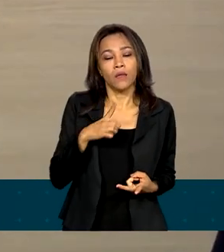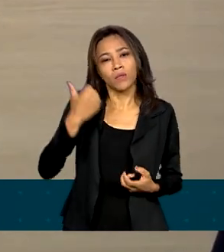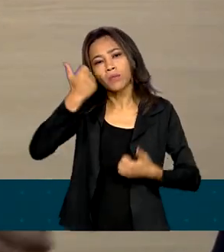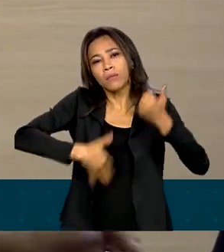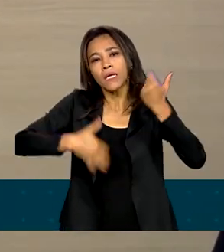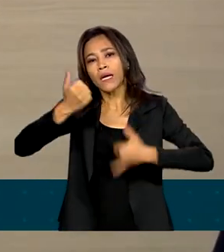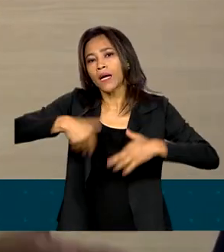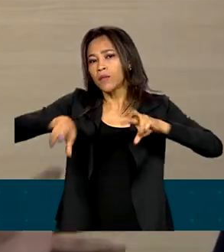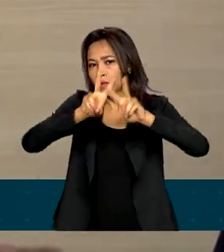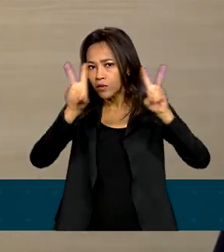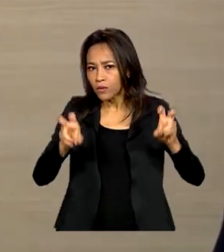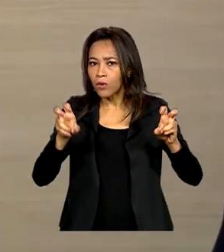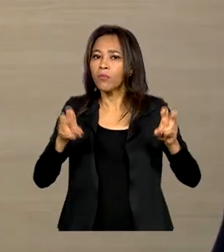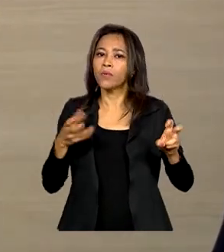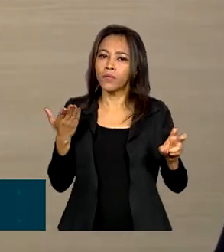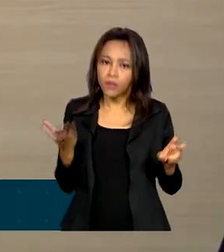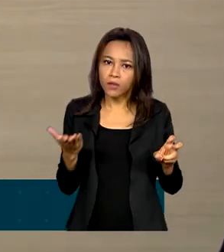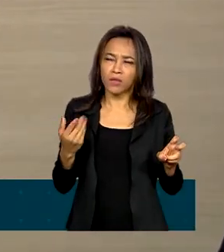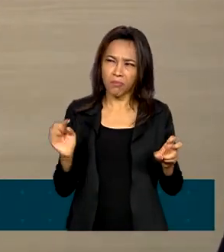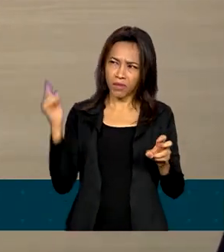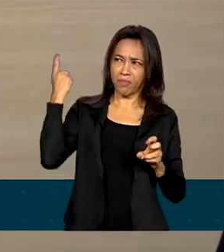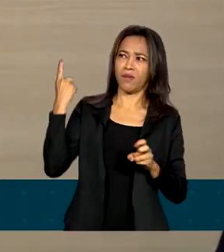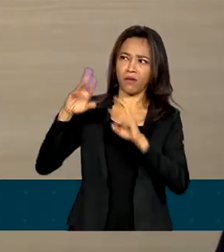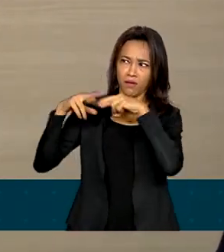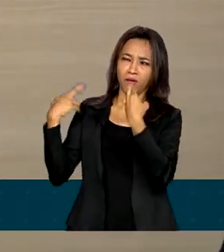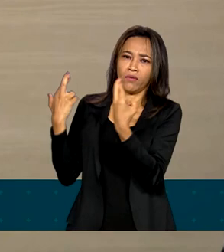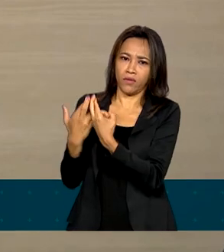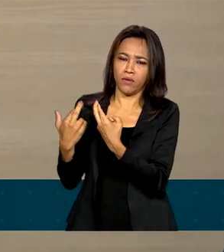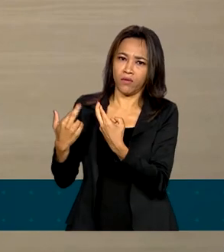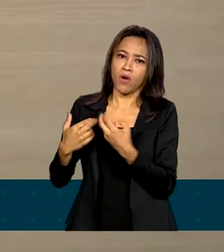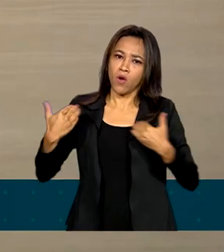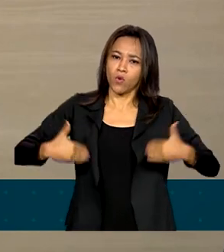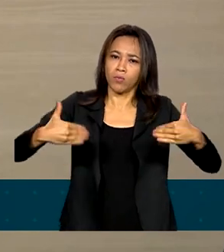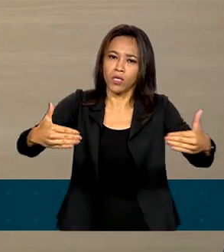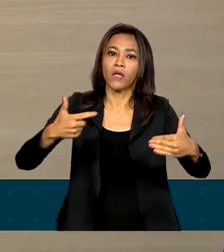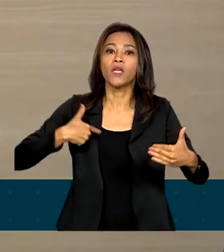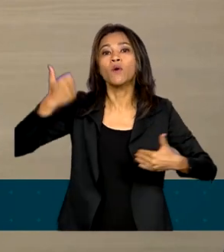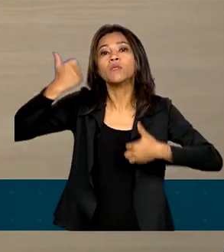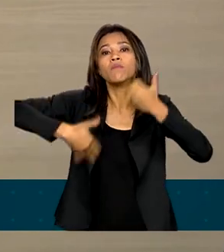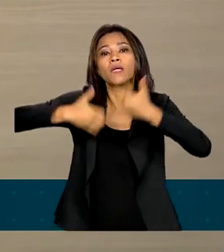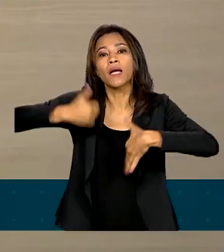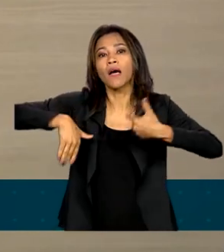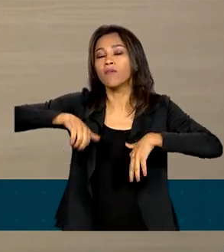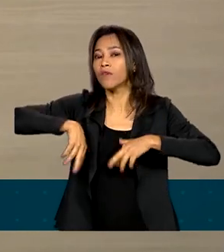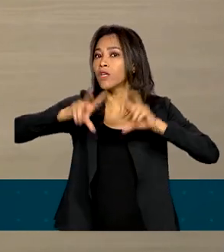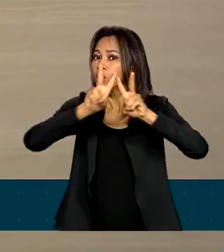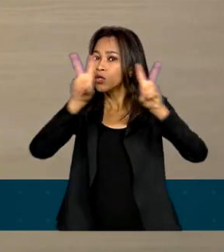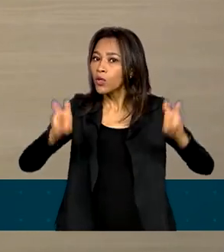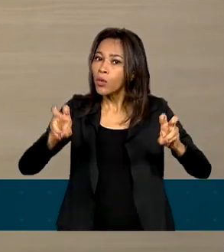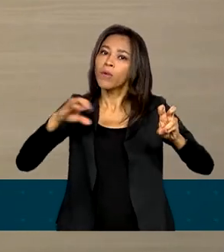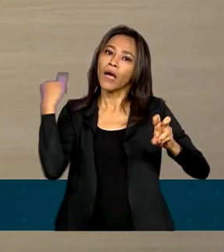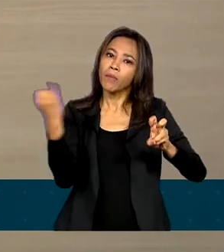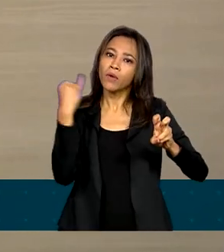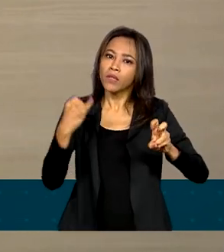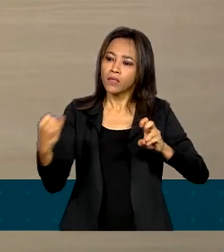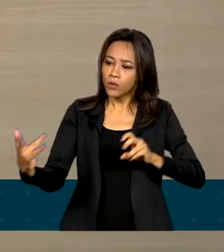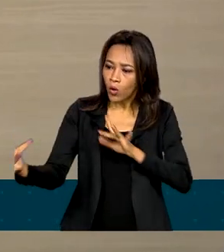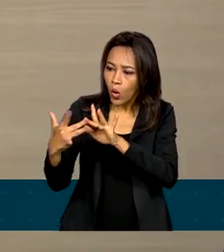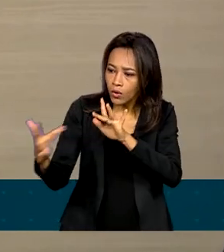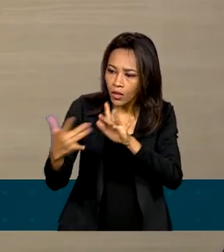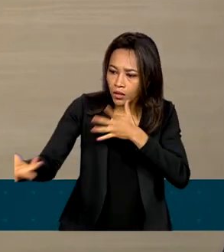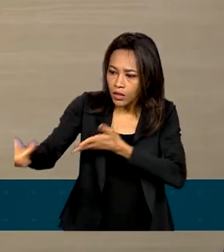sobre isso. Valdez, a gente estava junto na primeira reunião interministerial, onde eu falava da importância da transversalidade, porque a gente precisa, de fato,